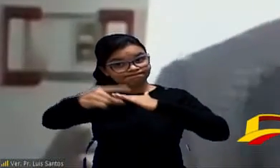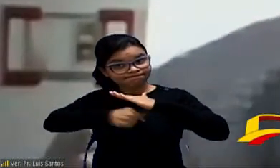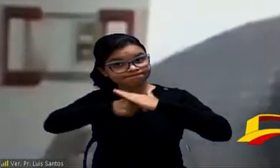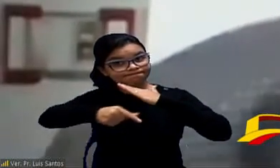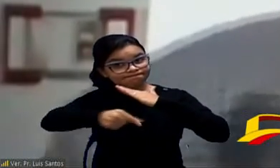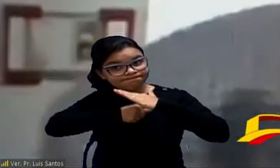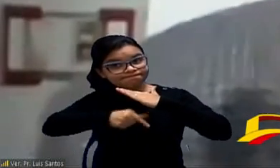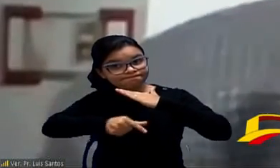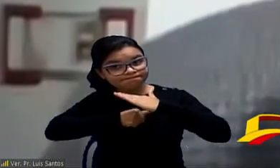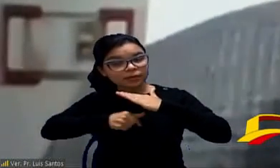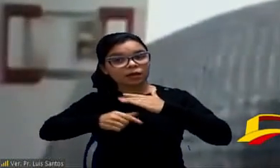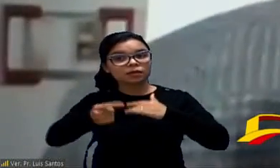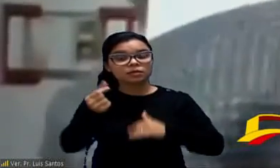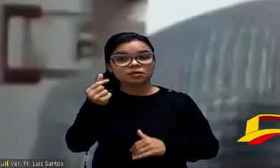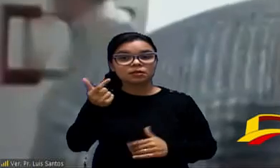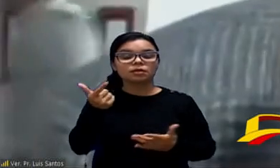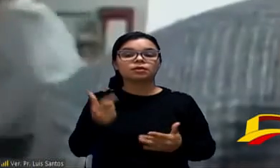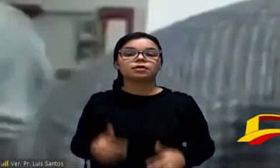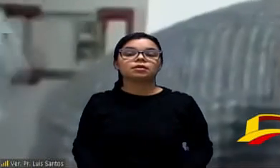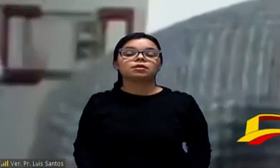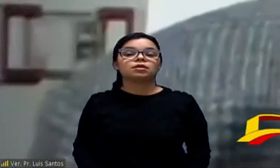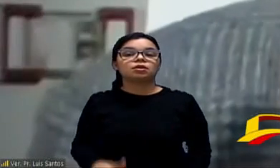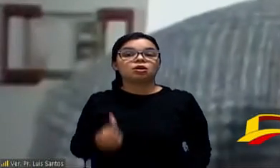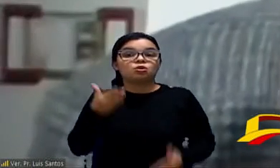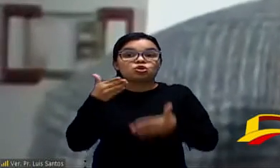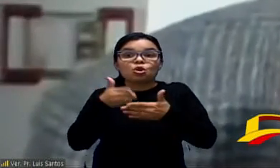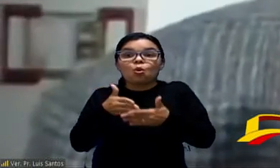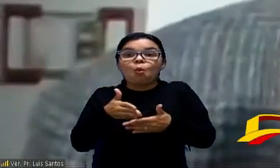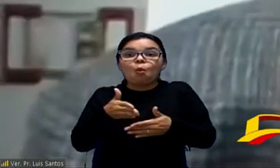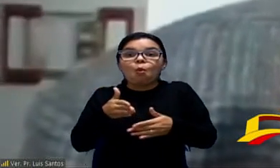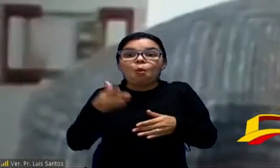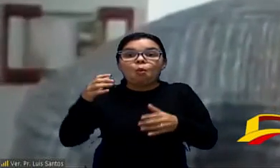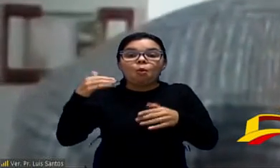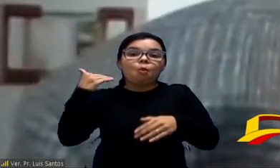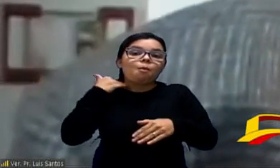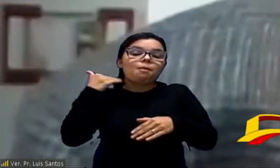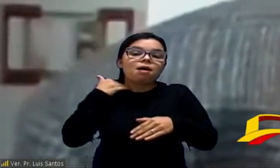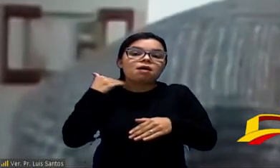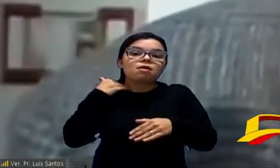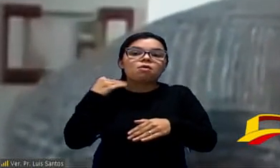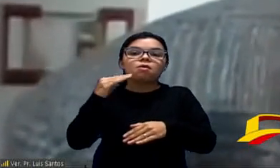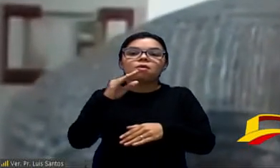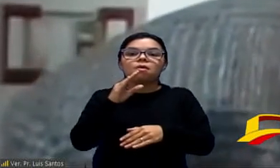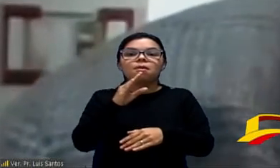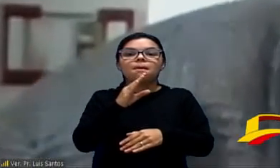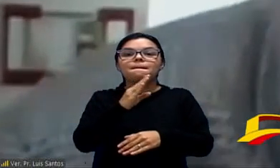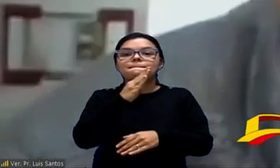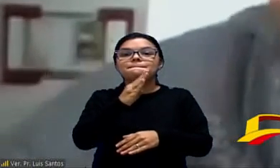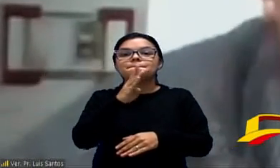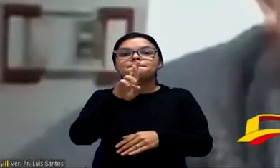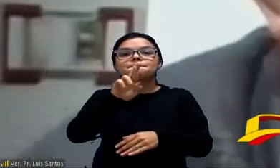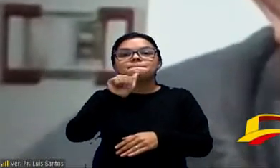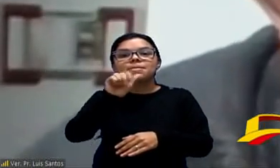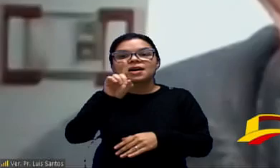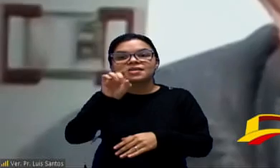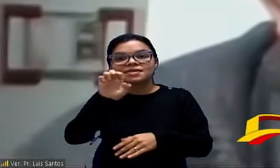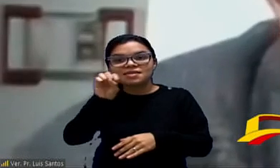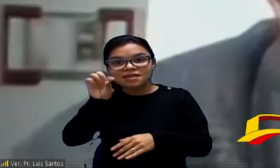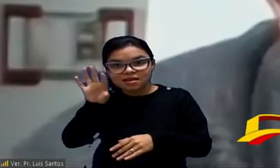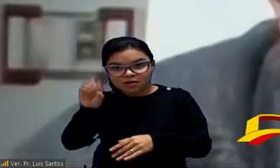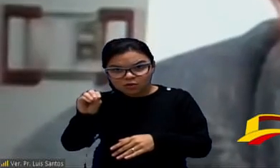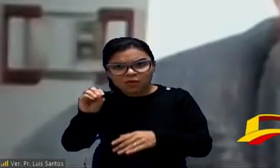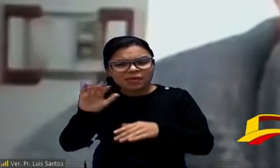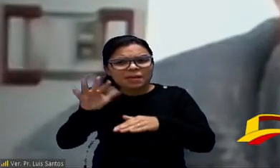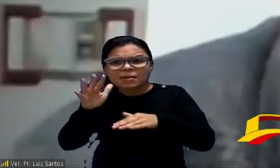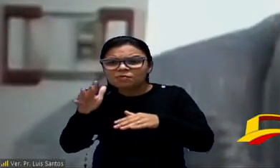na... Eu cheguei aqui, o Banco Bradesco devia ter 30 caixas humanos, me permito a expressão.